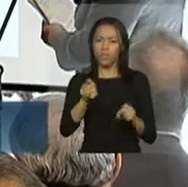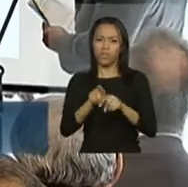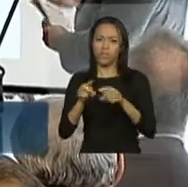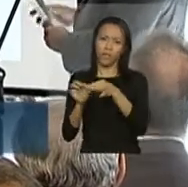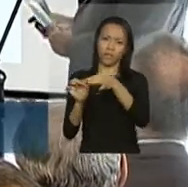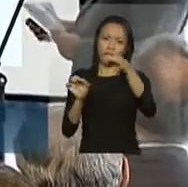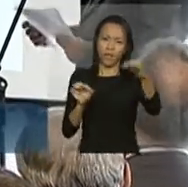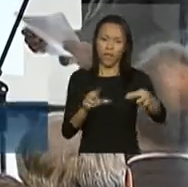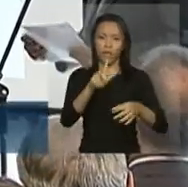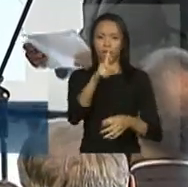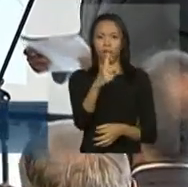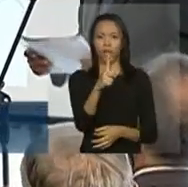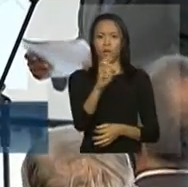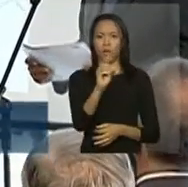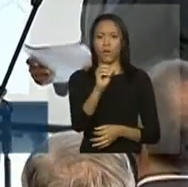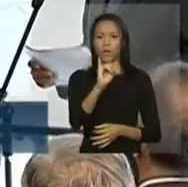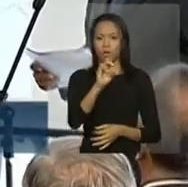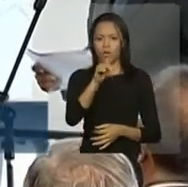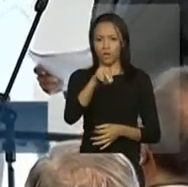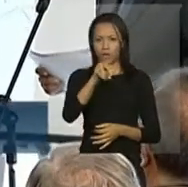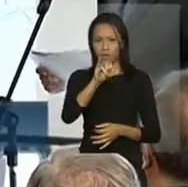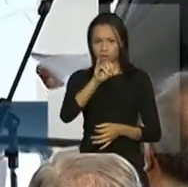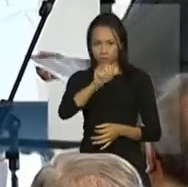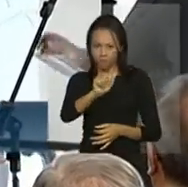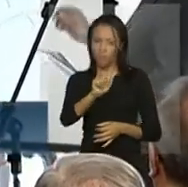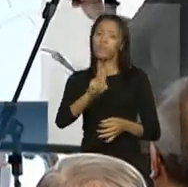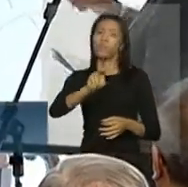703 quilômetros, também duplicado.